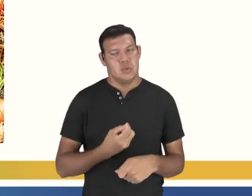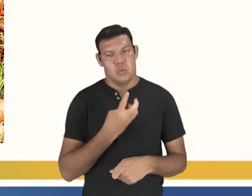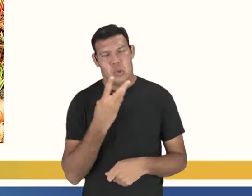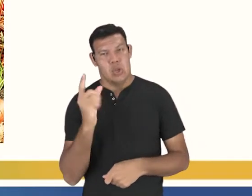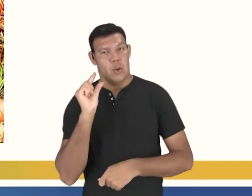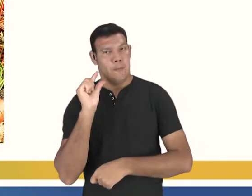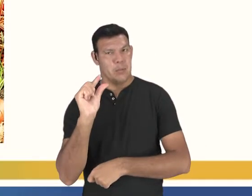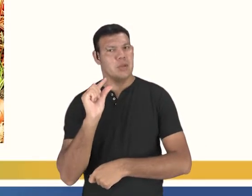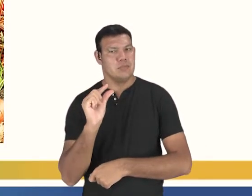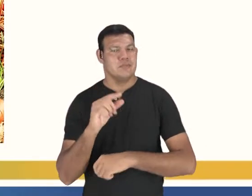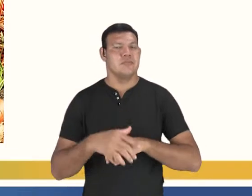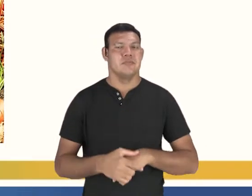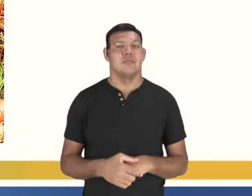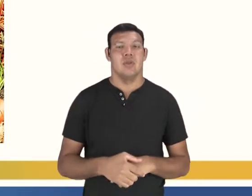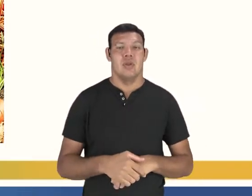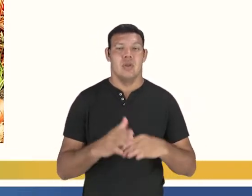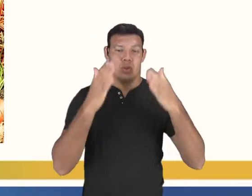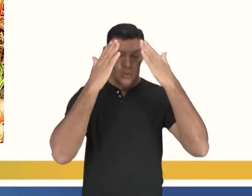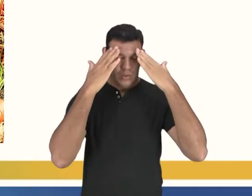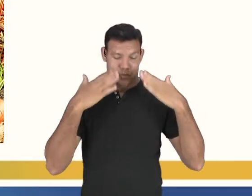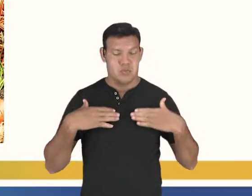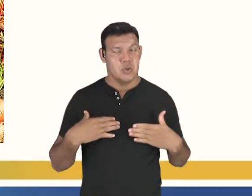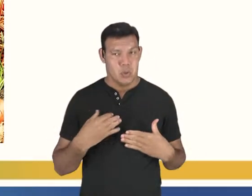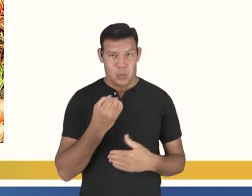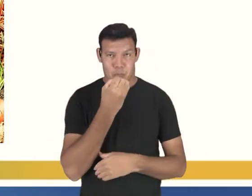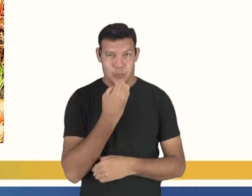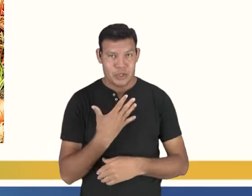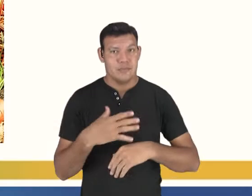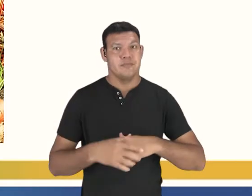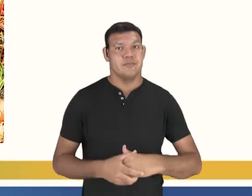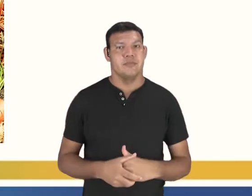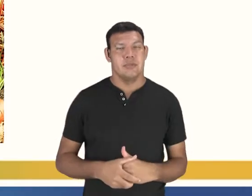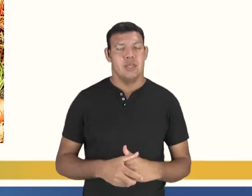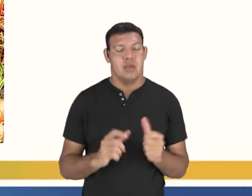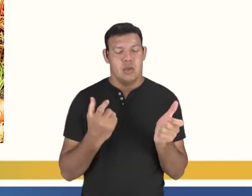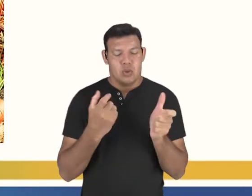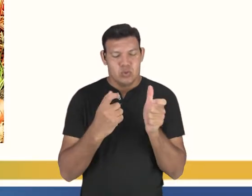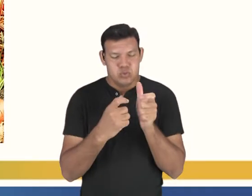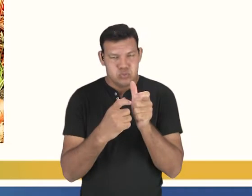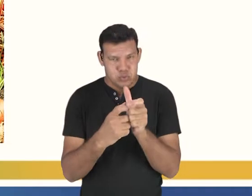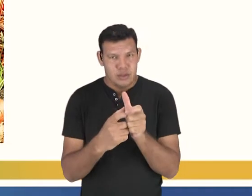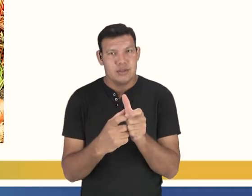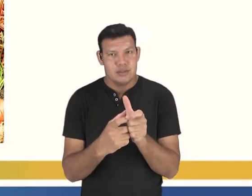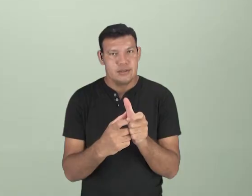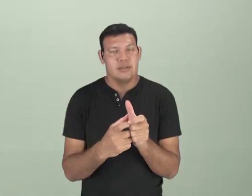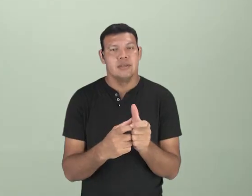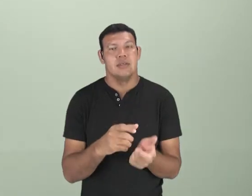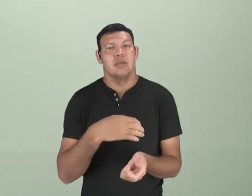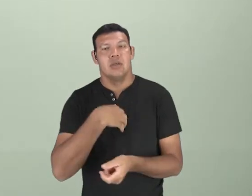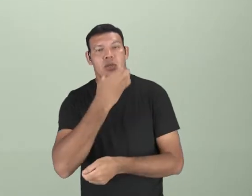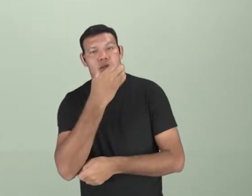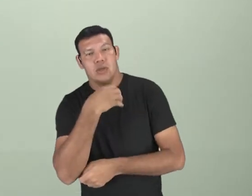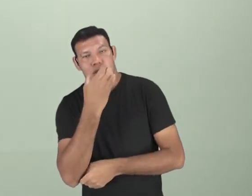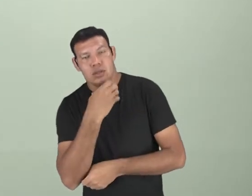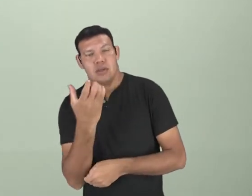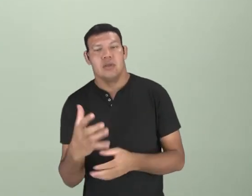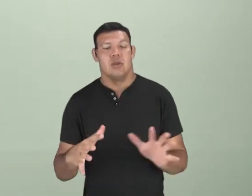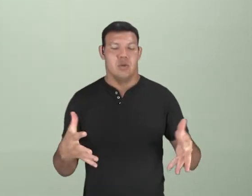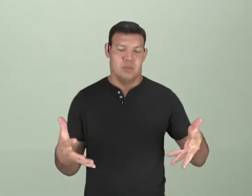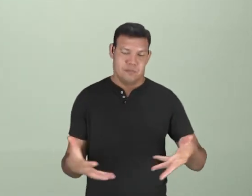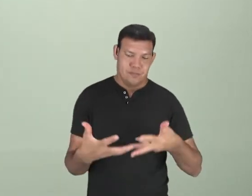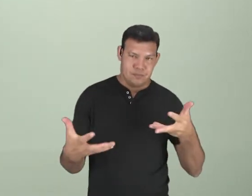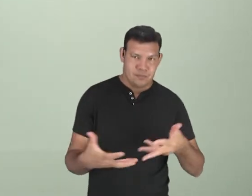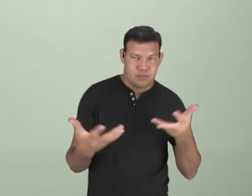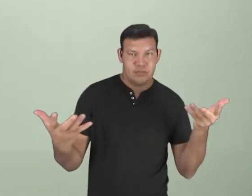doses para o bom funcionamento do organismo, né? Geralmente nós encontramos micronutrientes, né, em frutas, legumes, verduras,